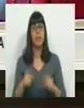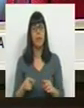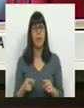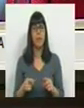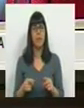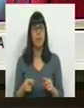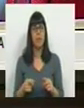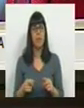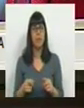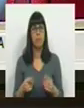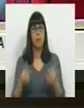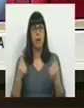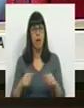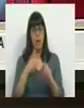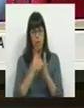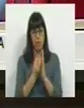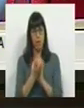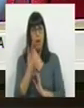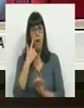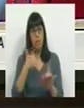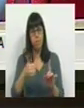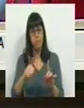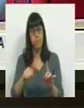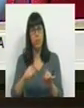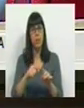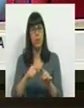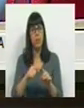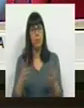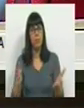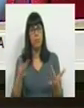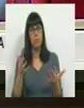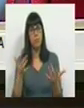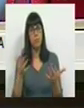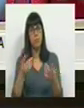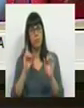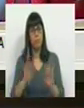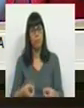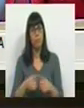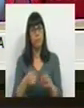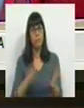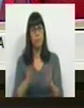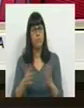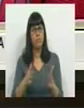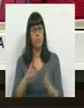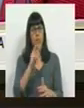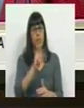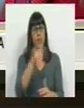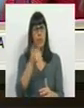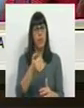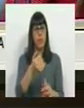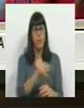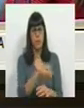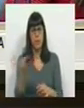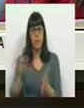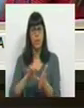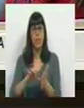que há um conjunto de experiências piloto, nomeadamente implementadas em cerca de 35